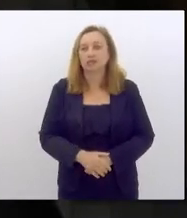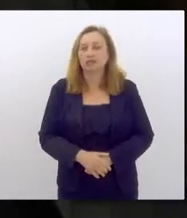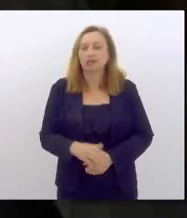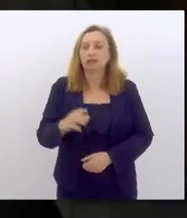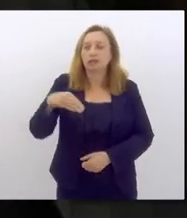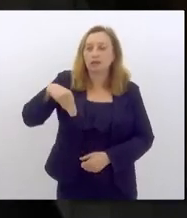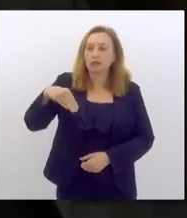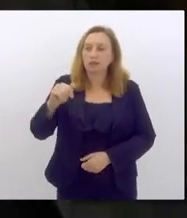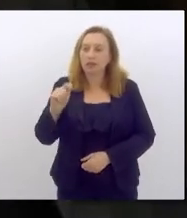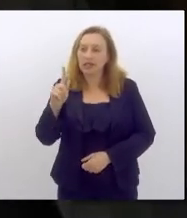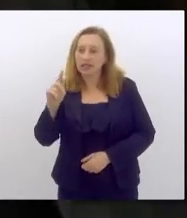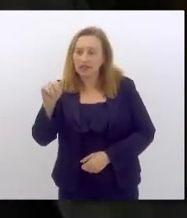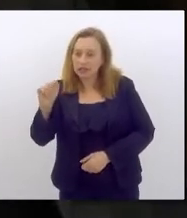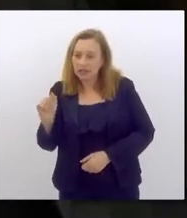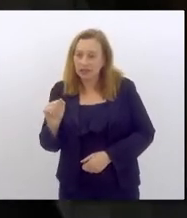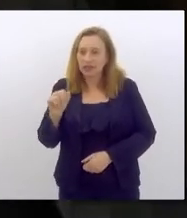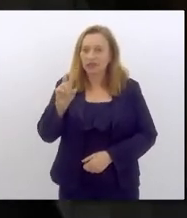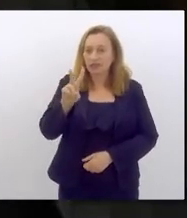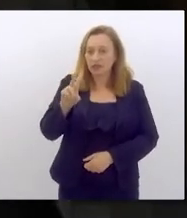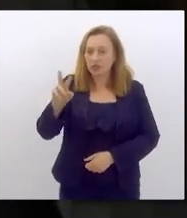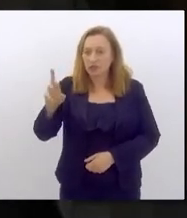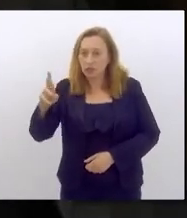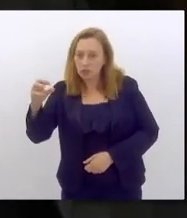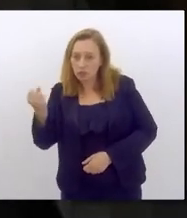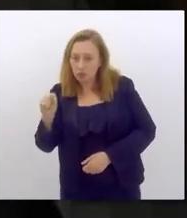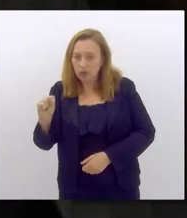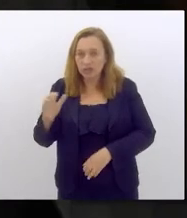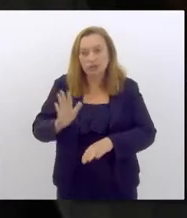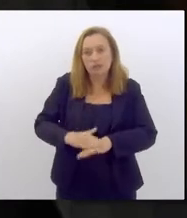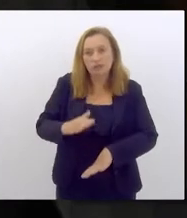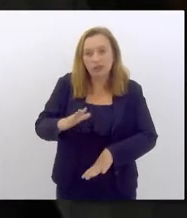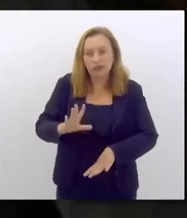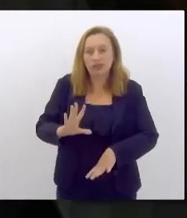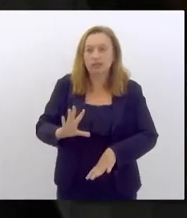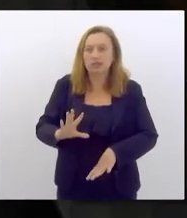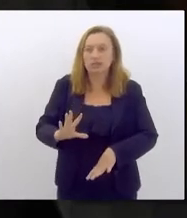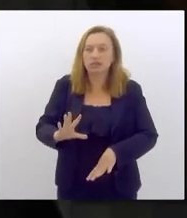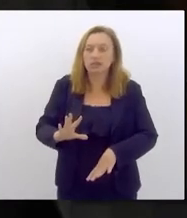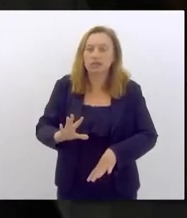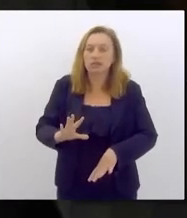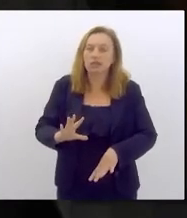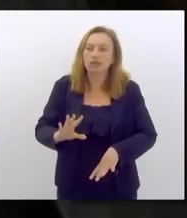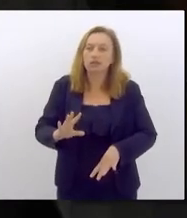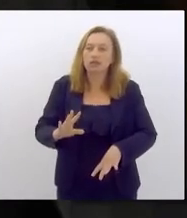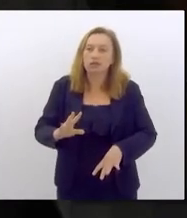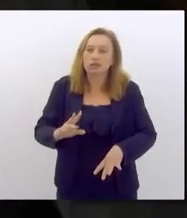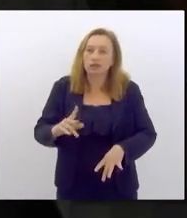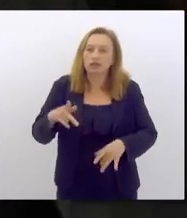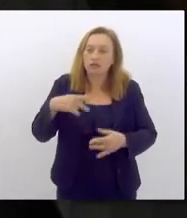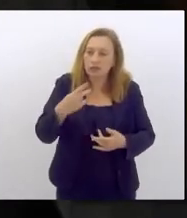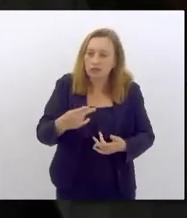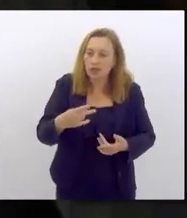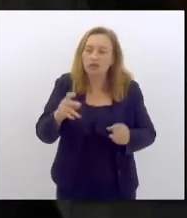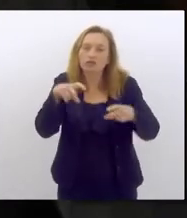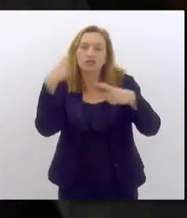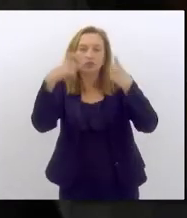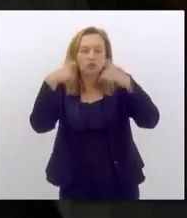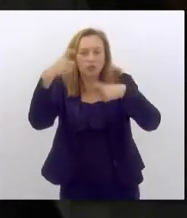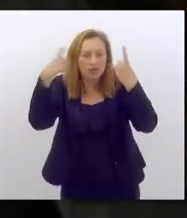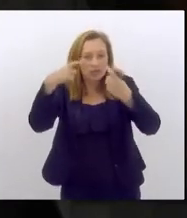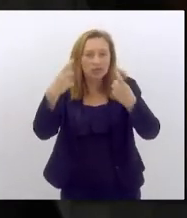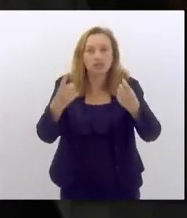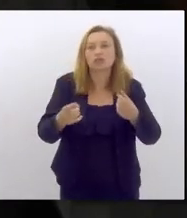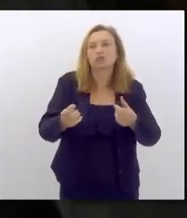Magda de Vassouras, que mais intervieram e mais nos abordaram para falar da sua preocupação